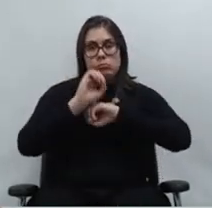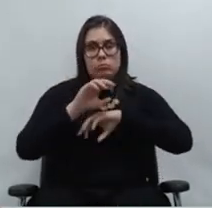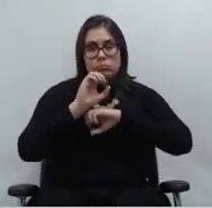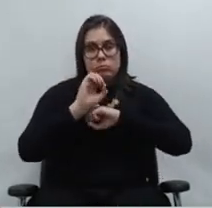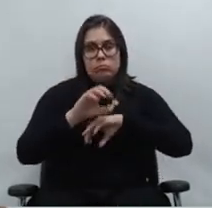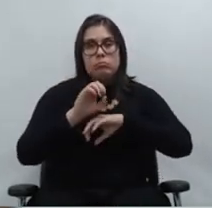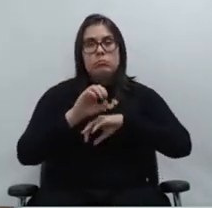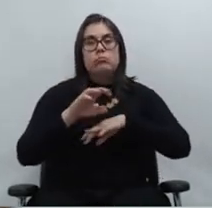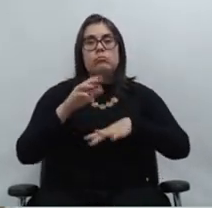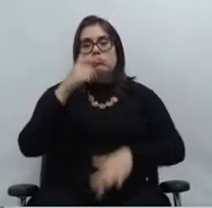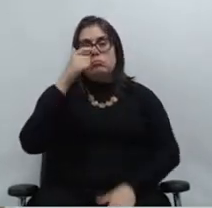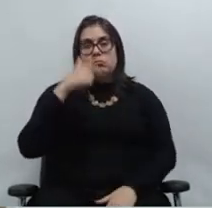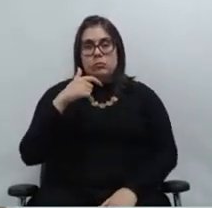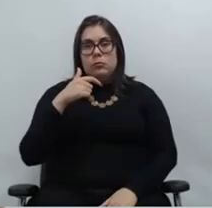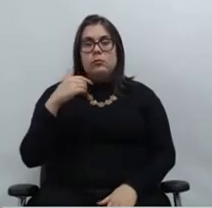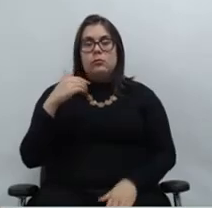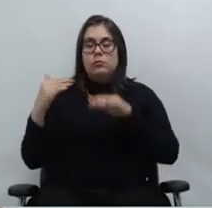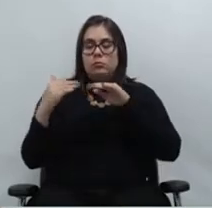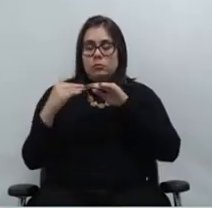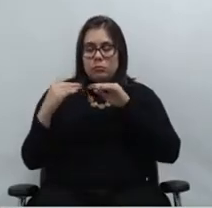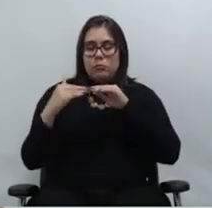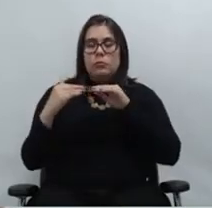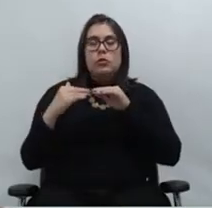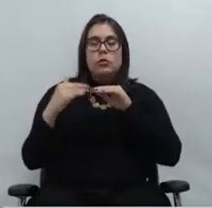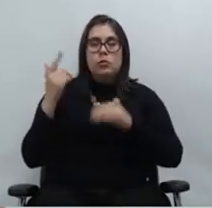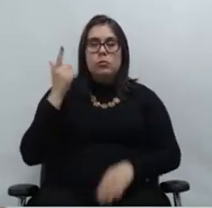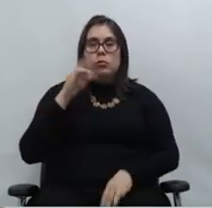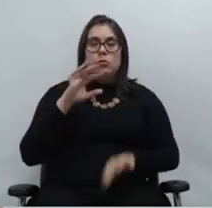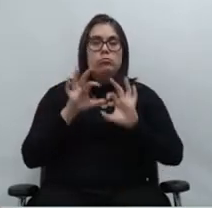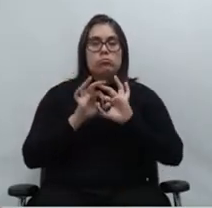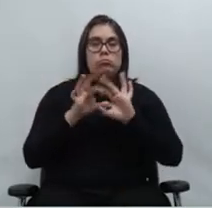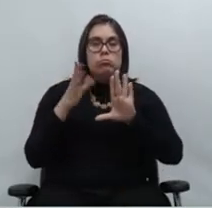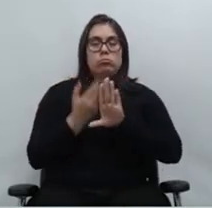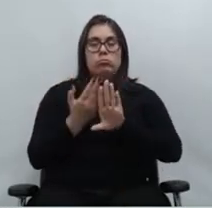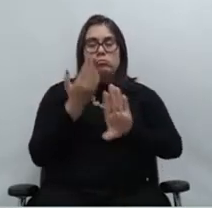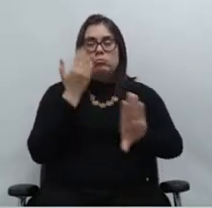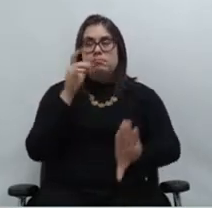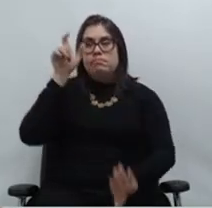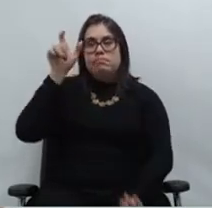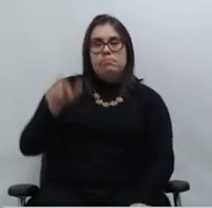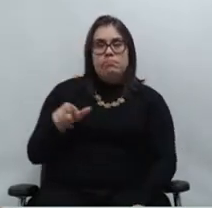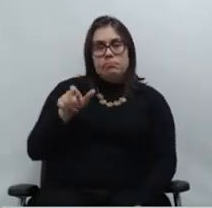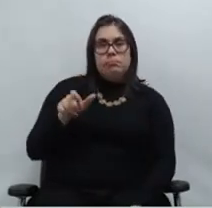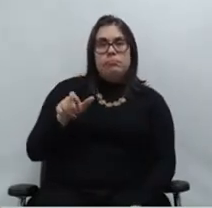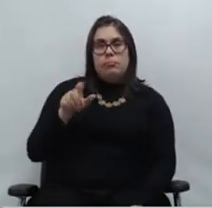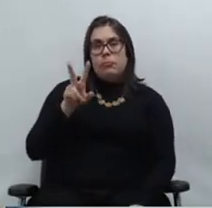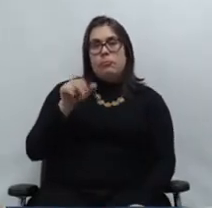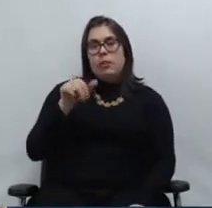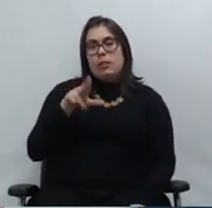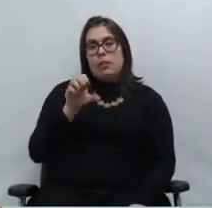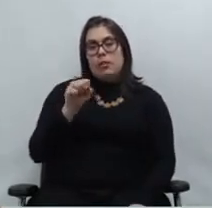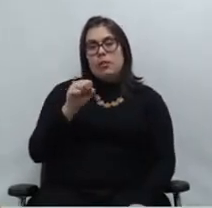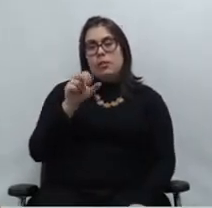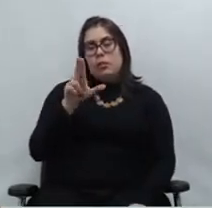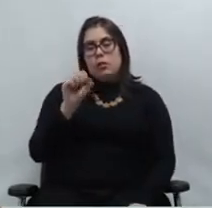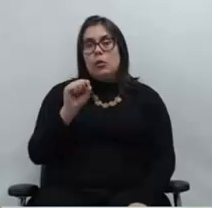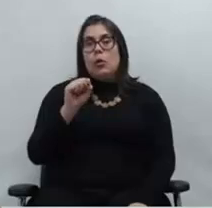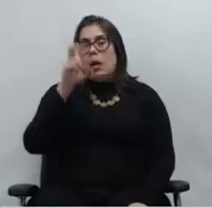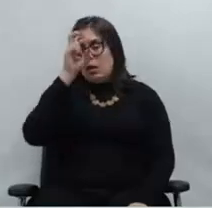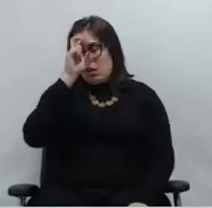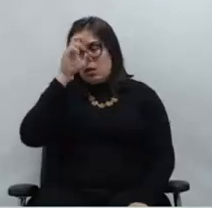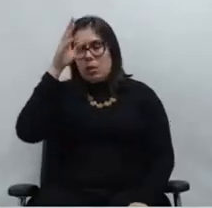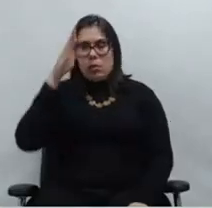do exposto, manifesto-me pelo deferimento do pedido para autorizar o afastamento do defensor público Vinícius Camargo Rene às